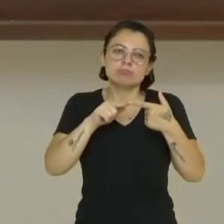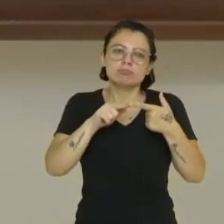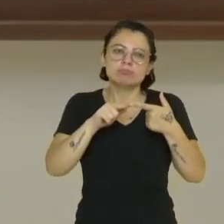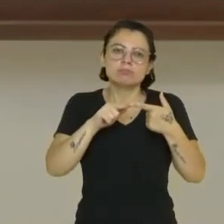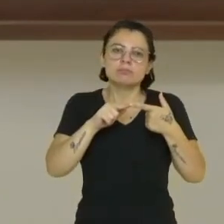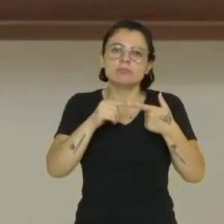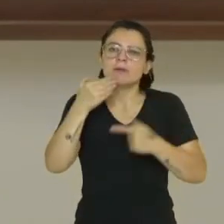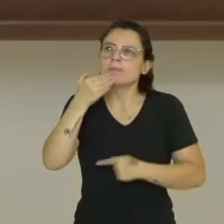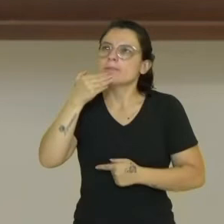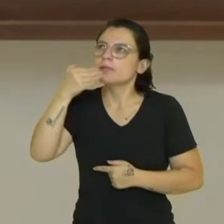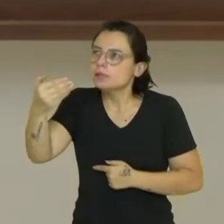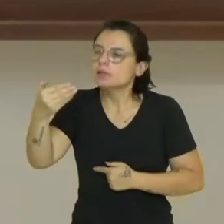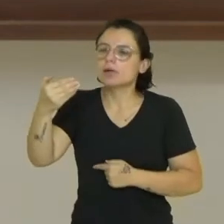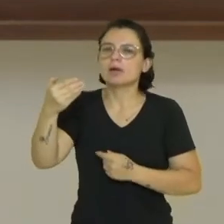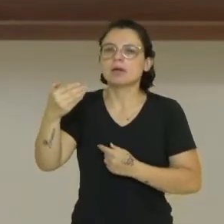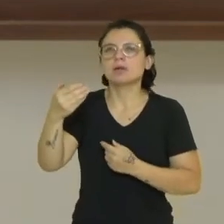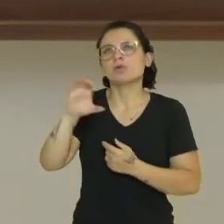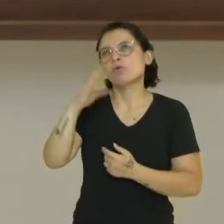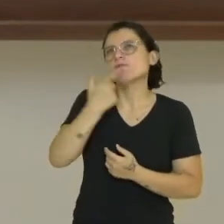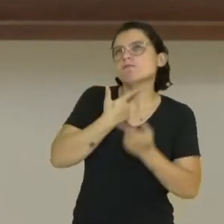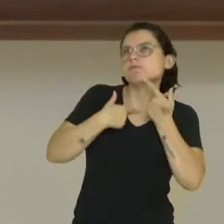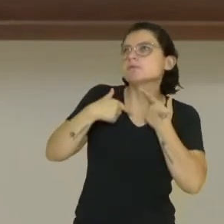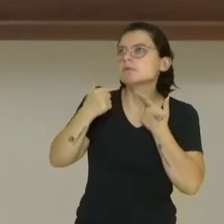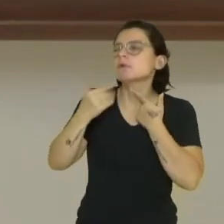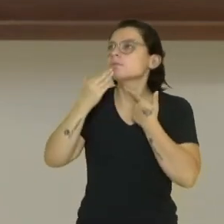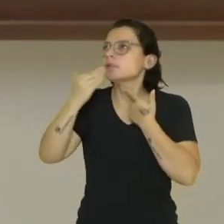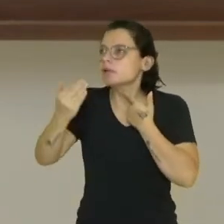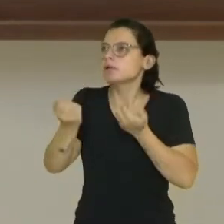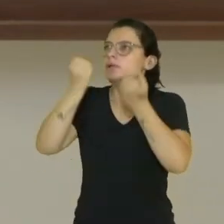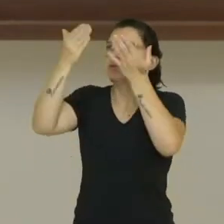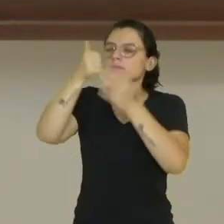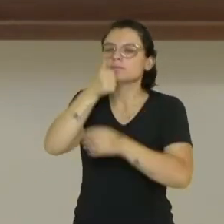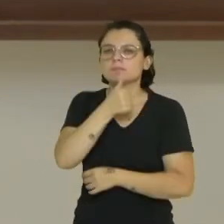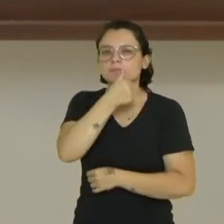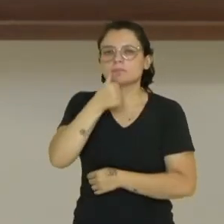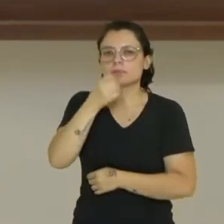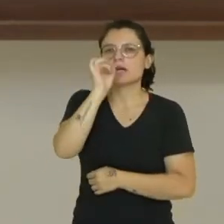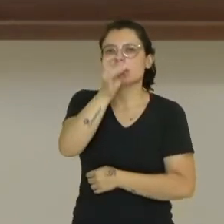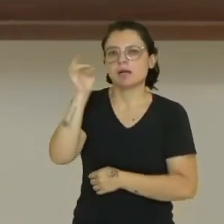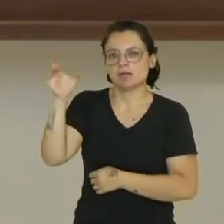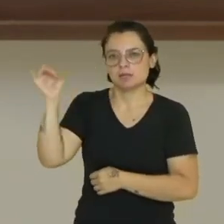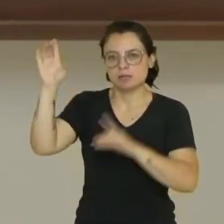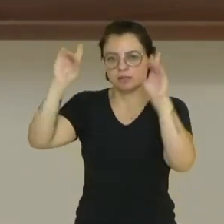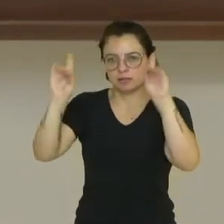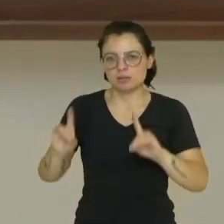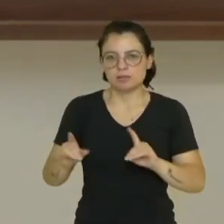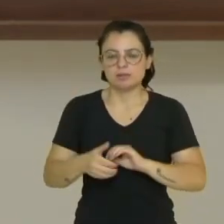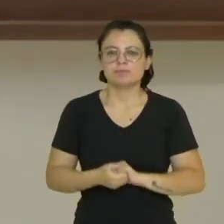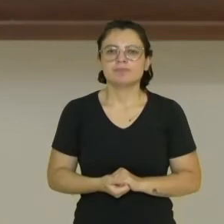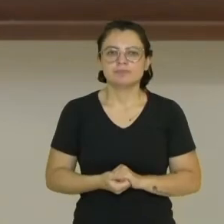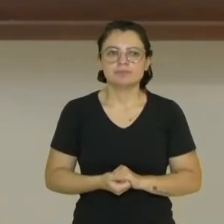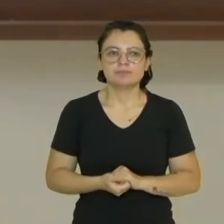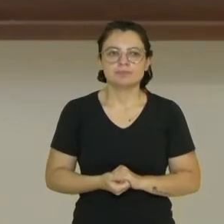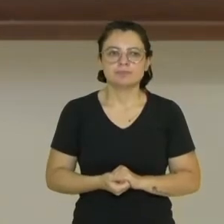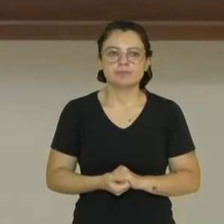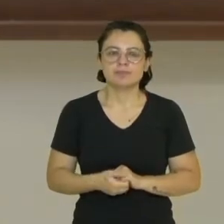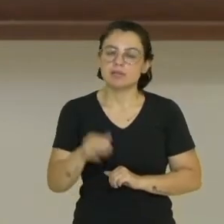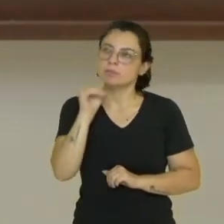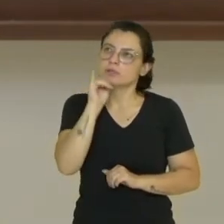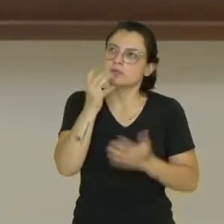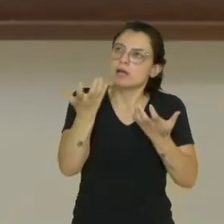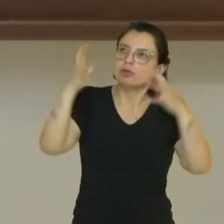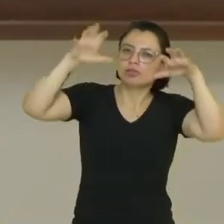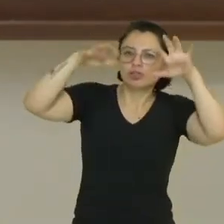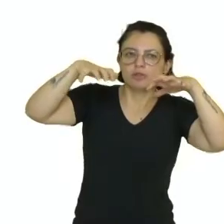anteriormente, com os desejos deles, eles iam lá e faziam oferenda para cada deus, tá? Se quisessem chuva, então eles